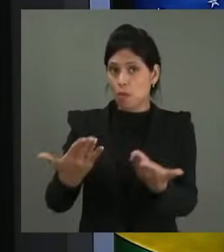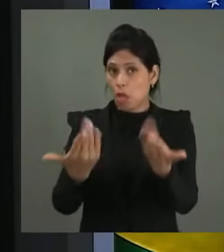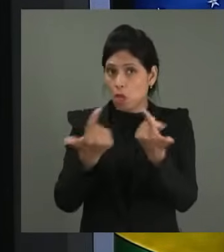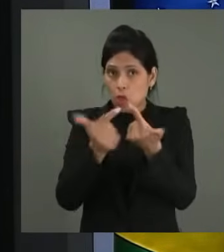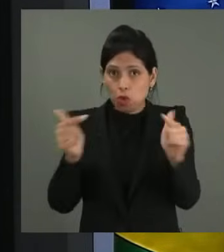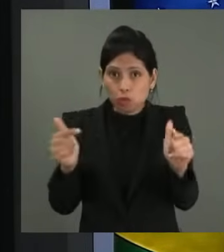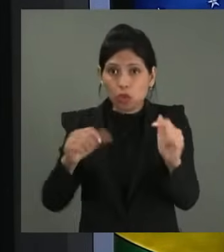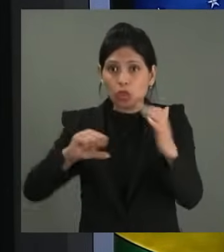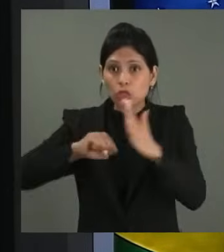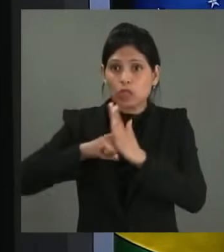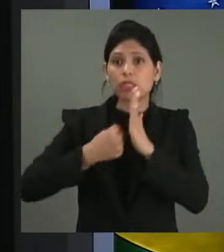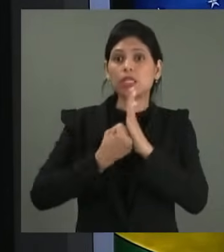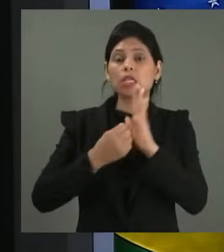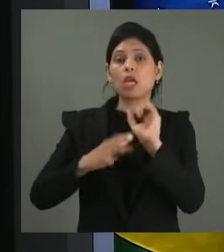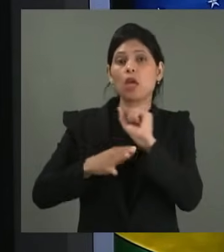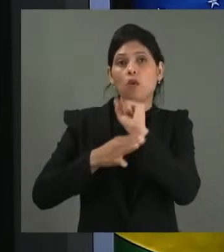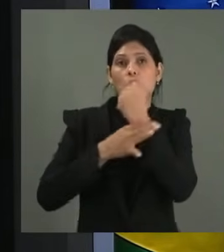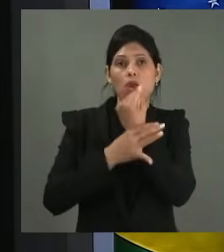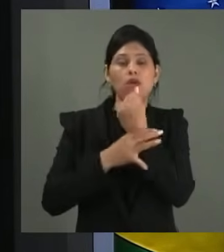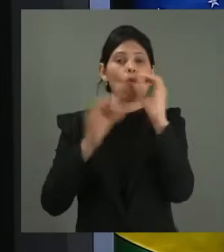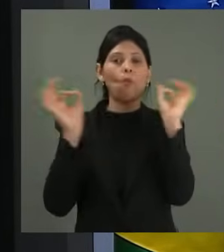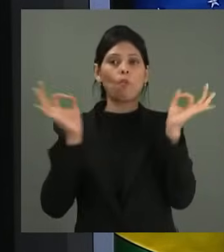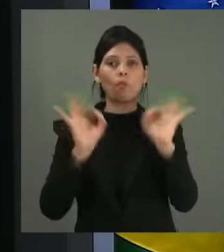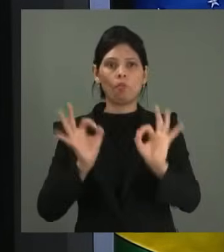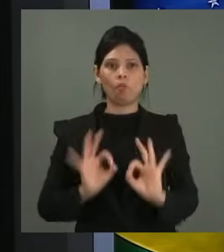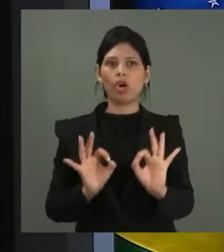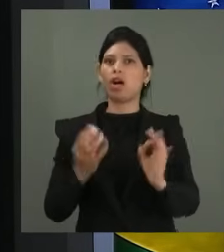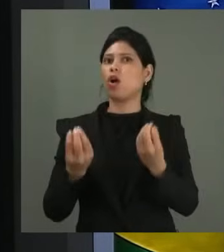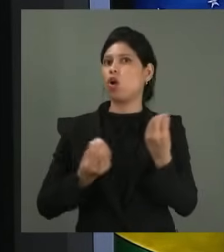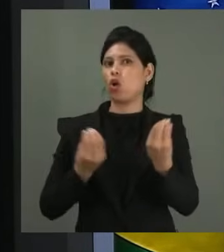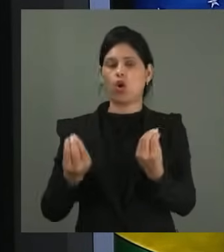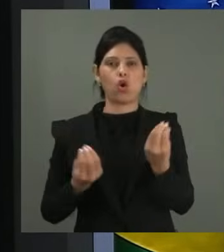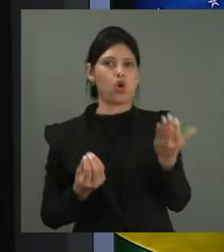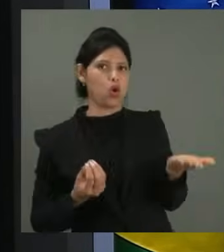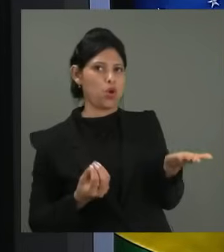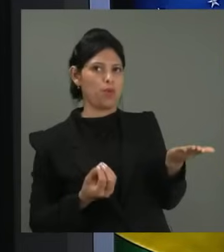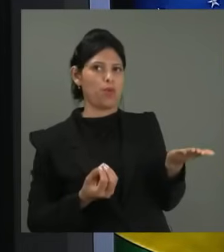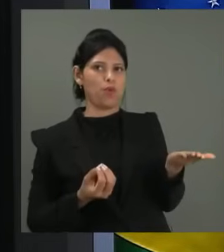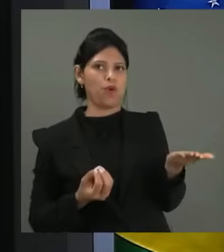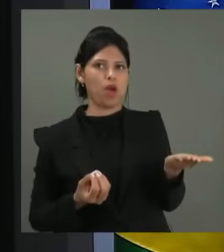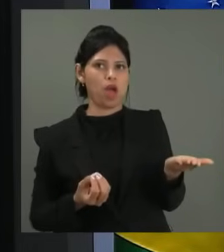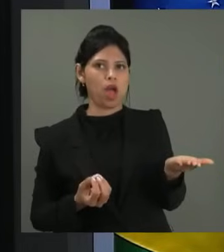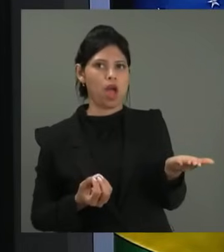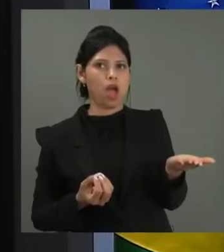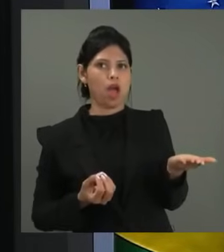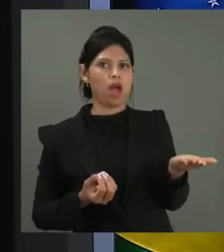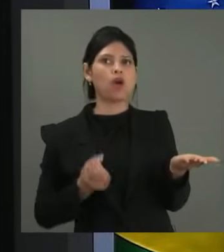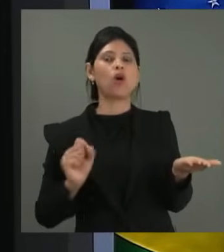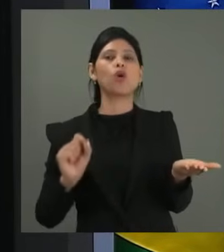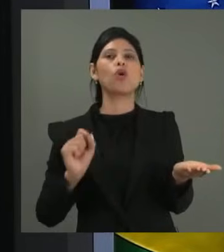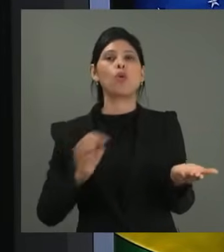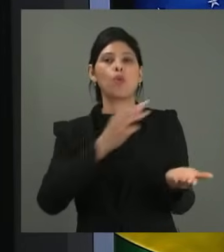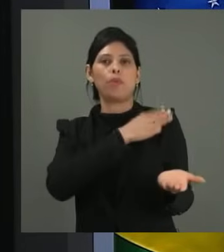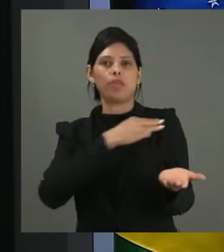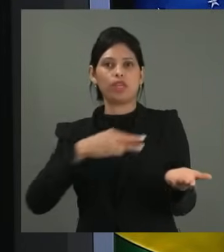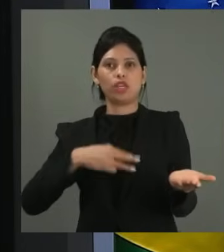Ministério da Segurança Pública, o ministro que vai lá na comunidade lá da